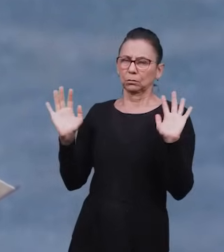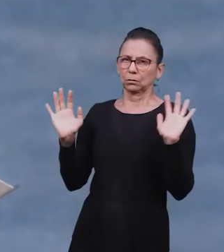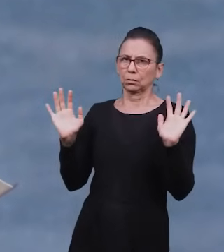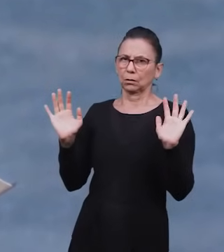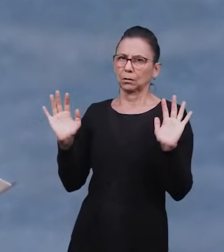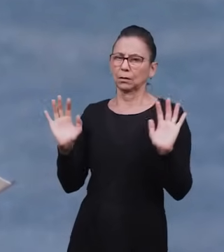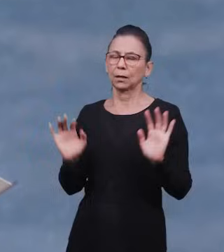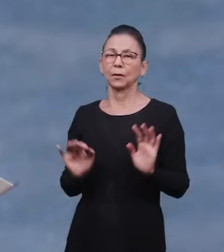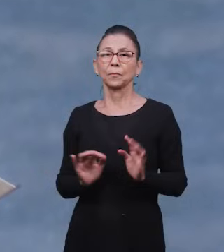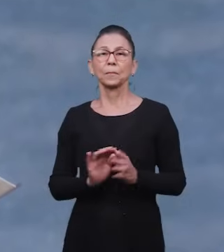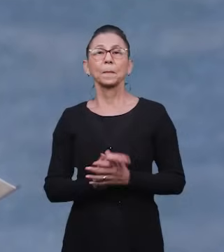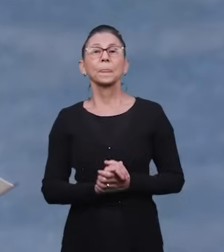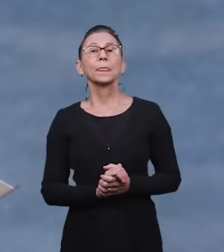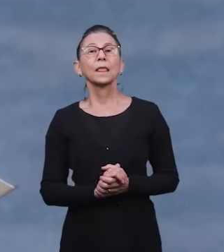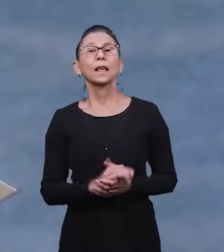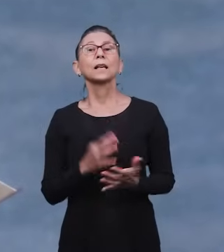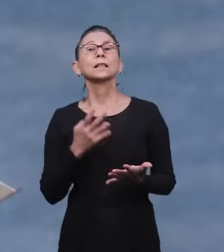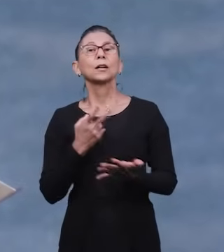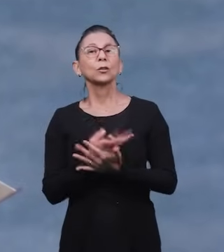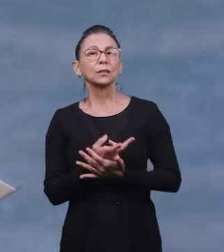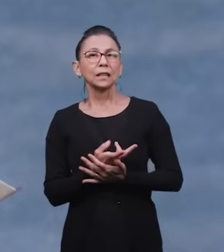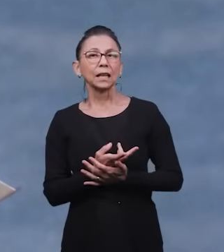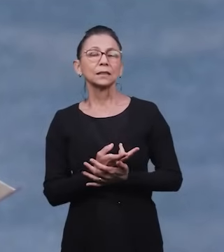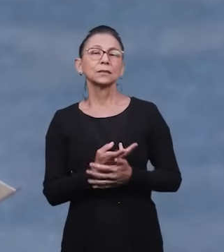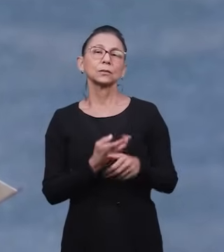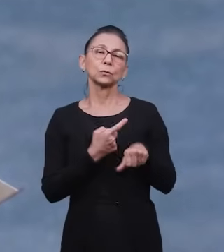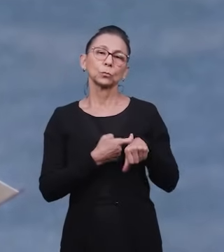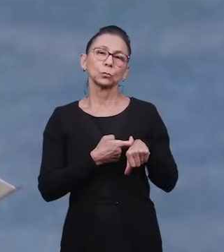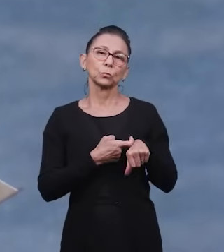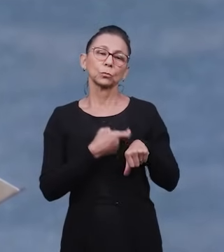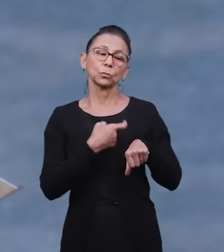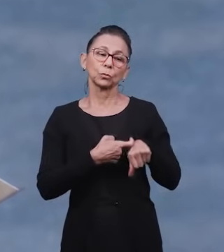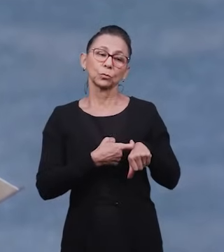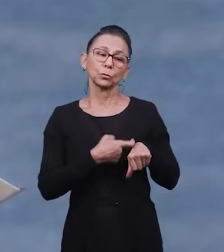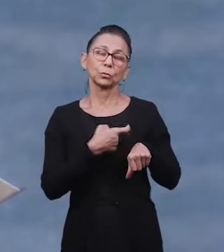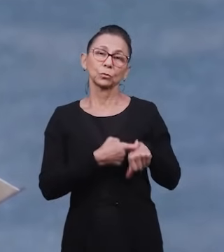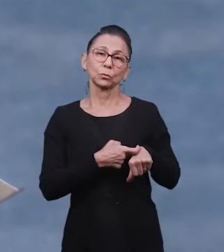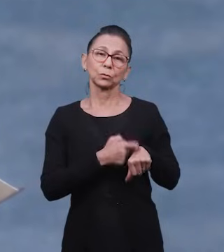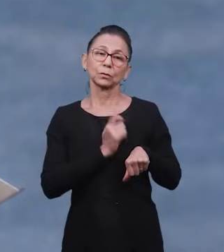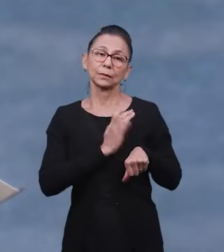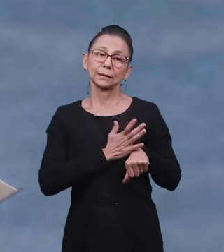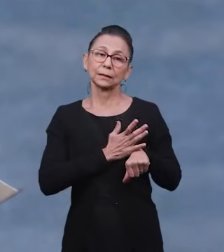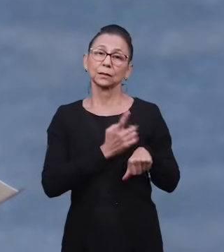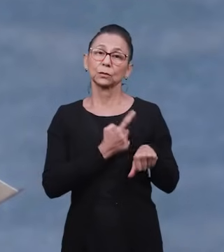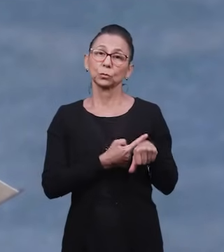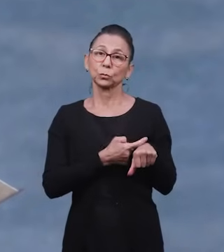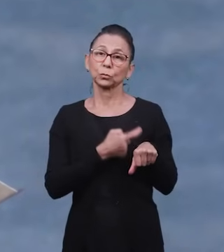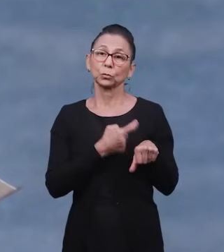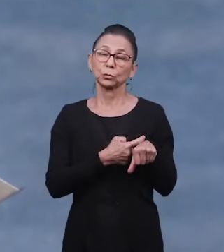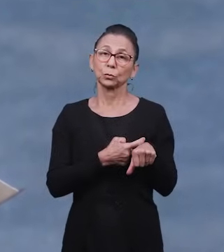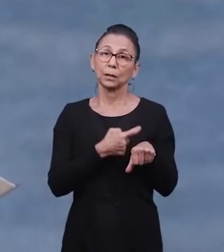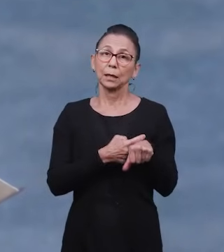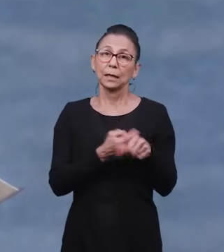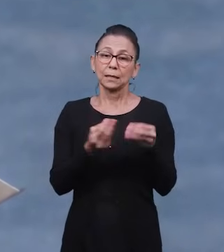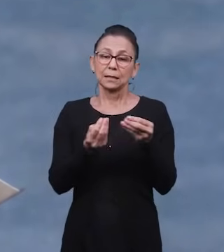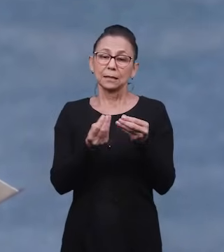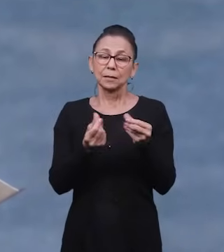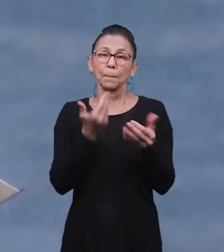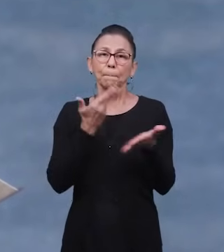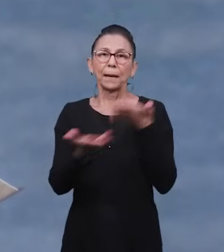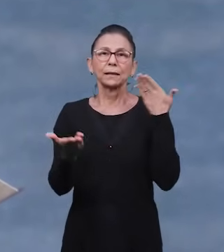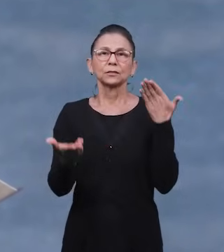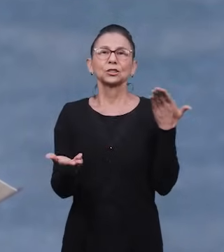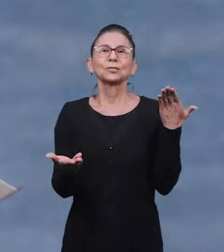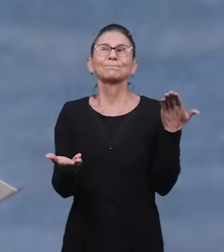Essa resistência vai o quê? Vai cauterizando o coração, vai tornando o coração mais duro, vai tornando a insensibilidade,